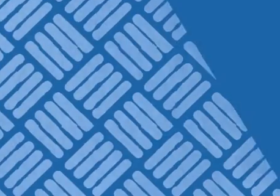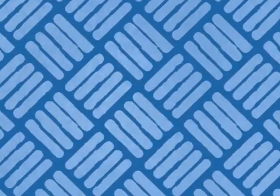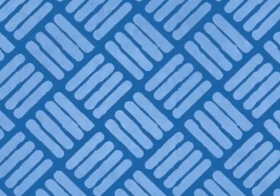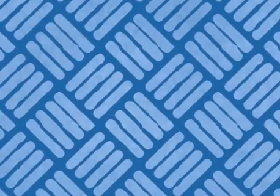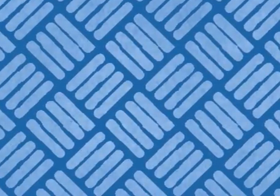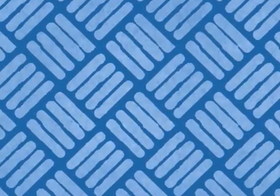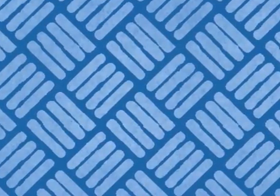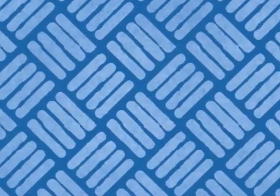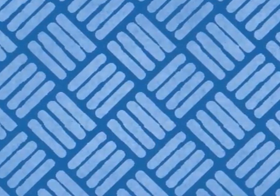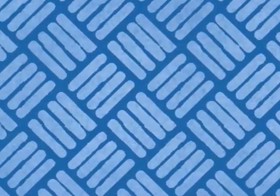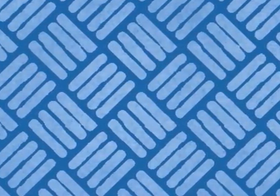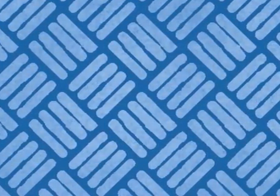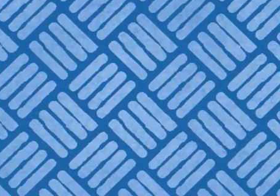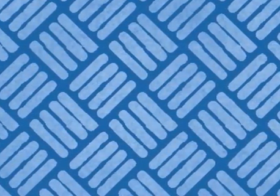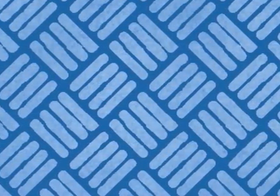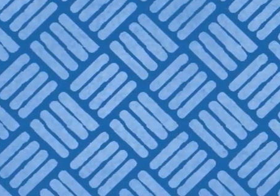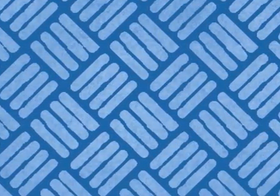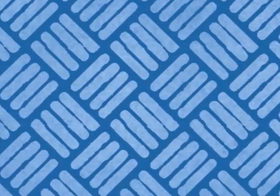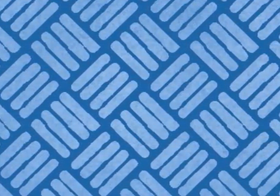E